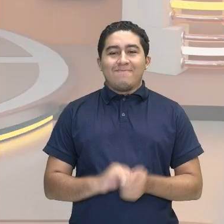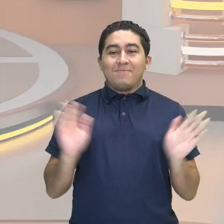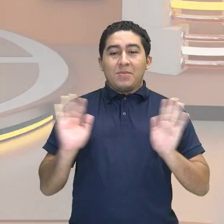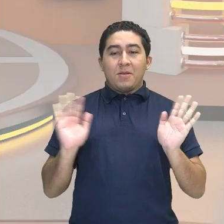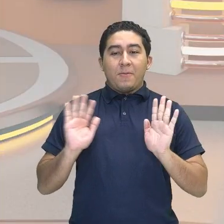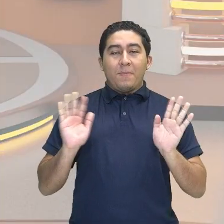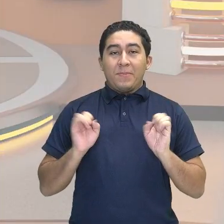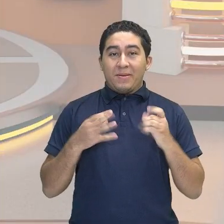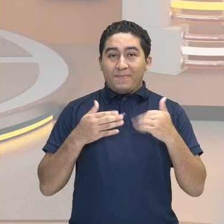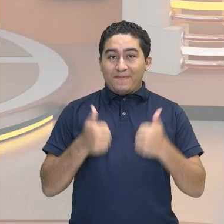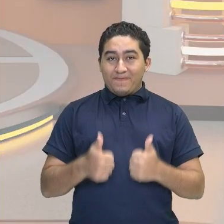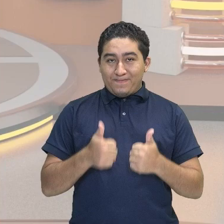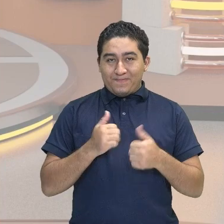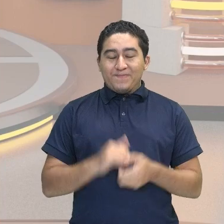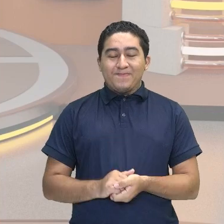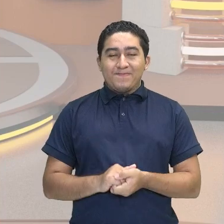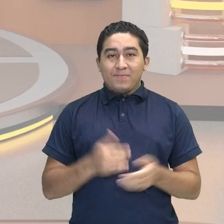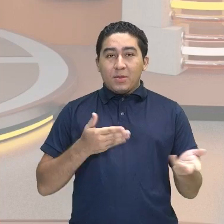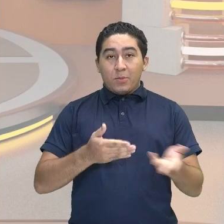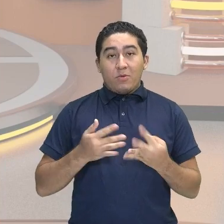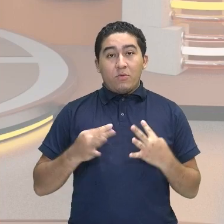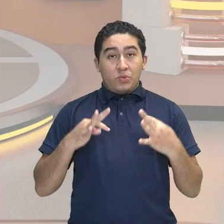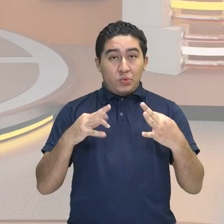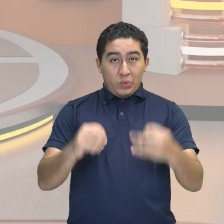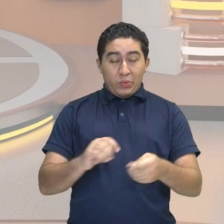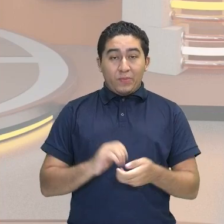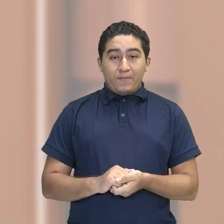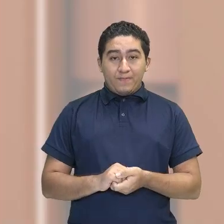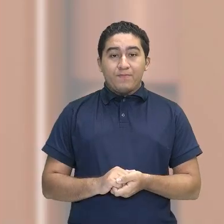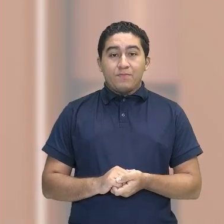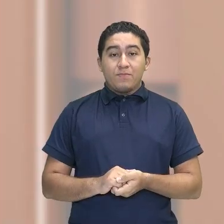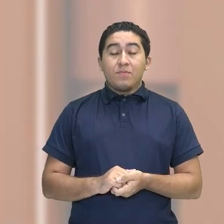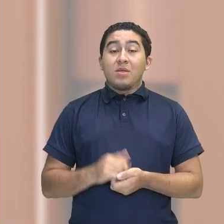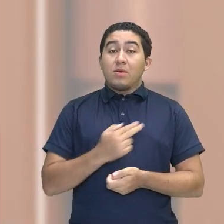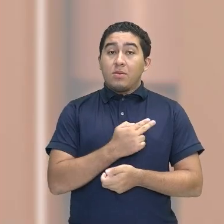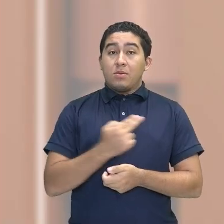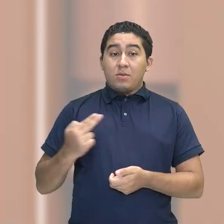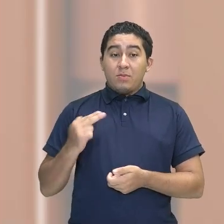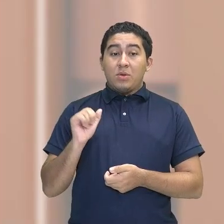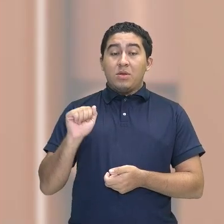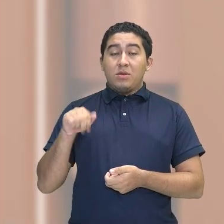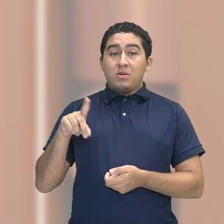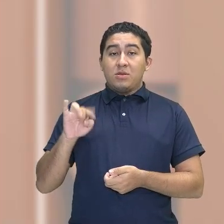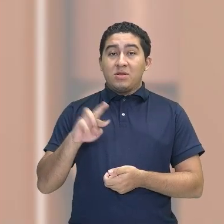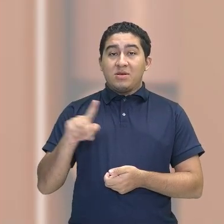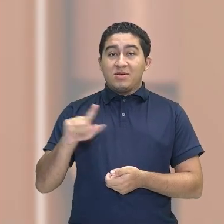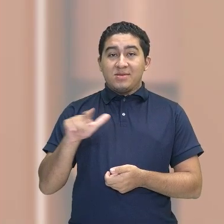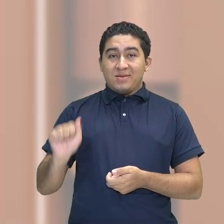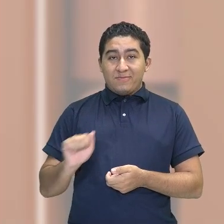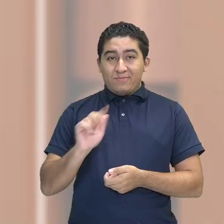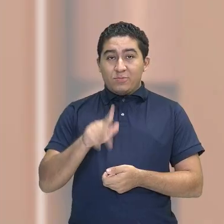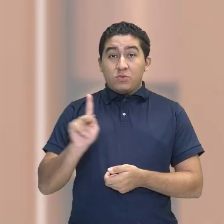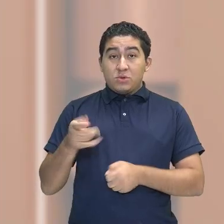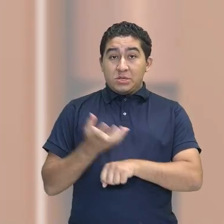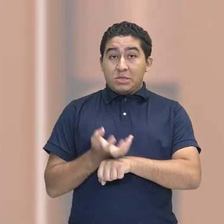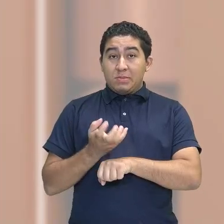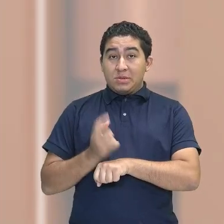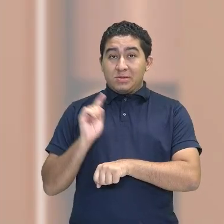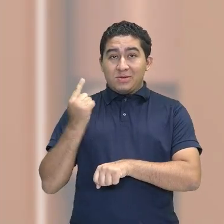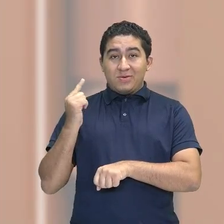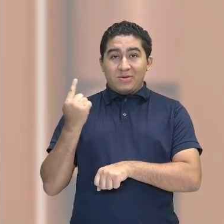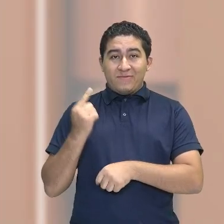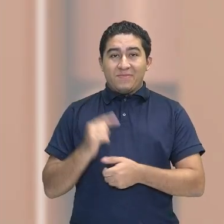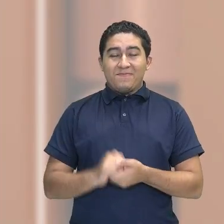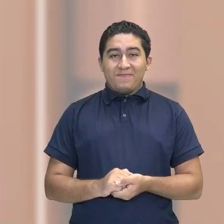Olá, tudo bem com vocês? Sejam todos bem-vindos. Sou a professora Andresa Xavier, professora do componente